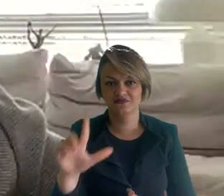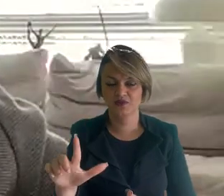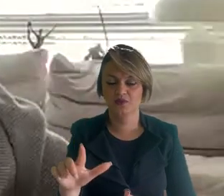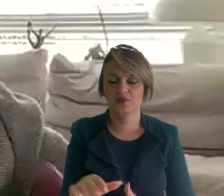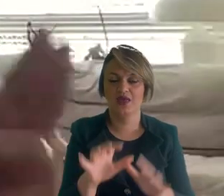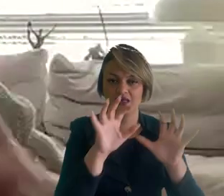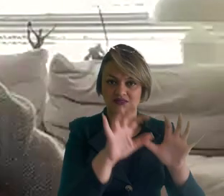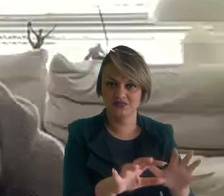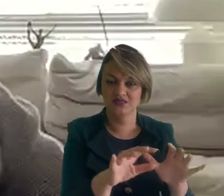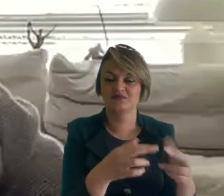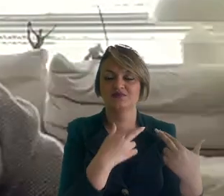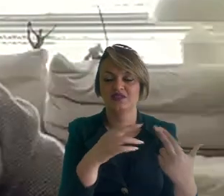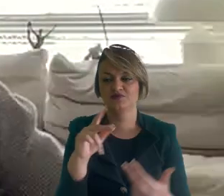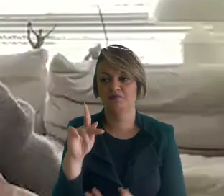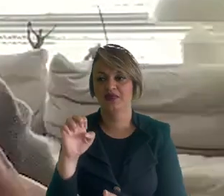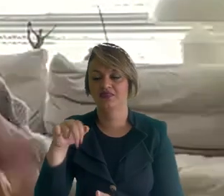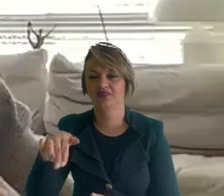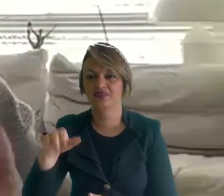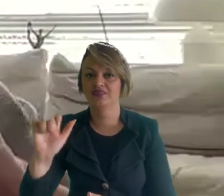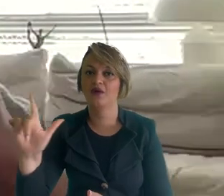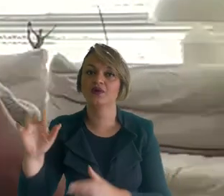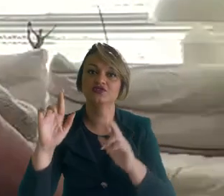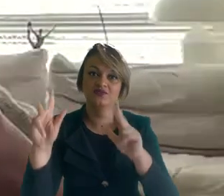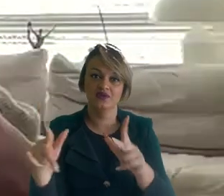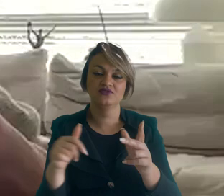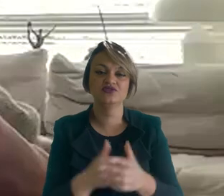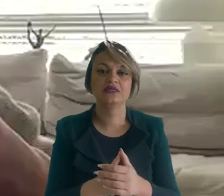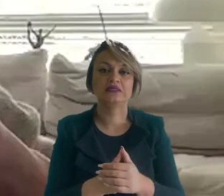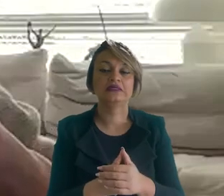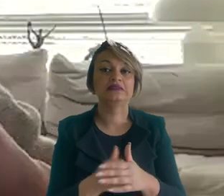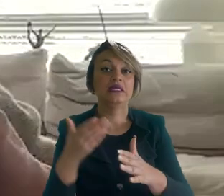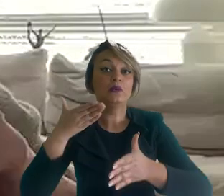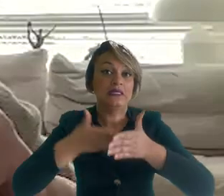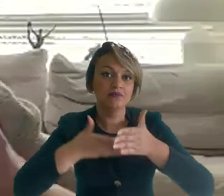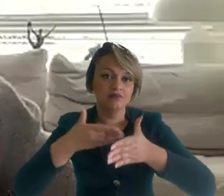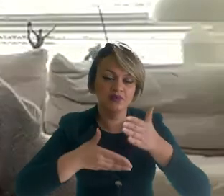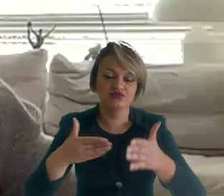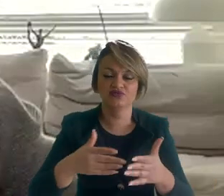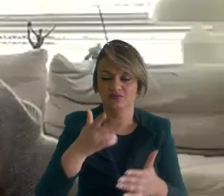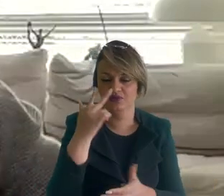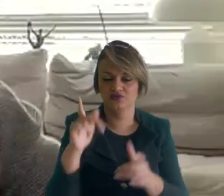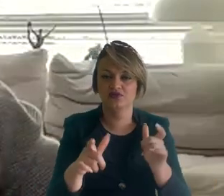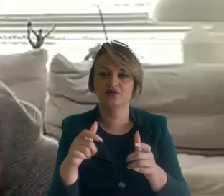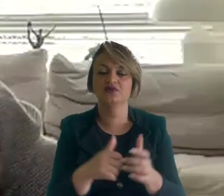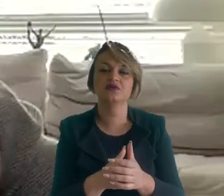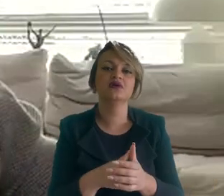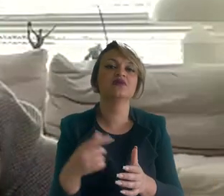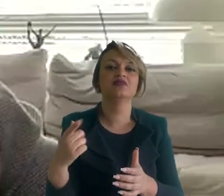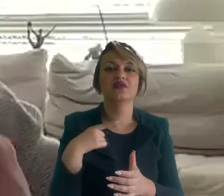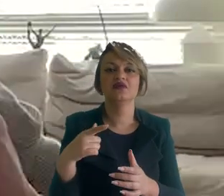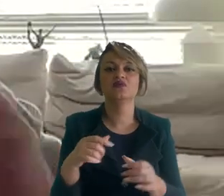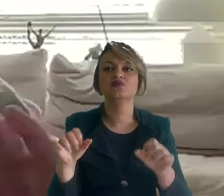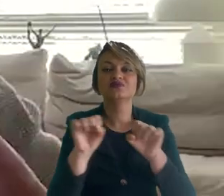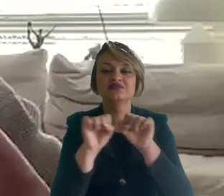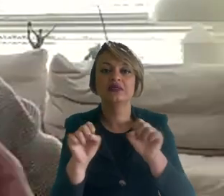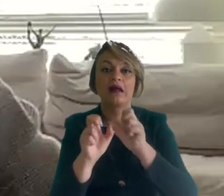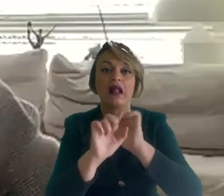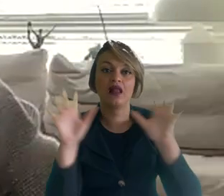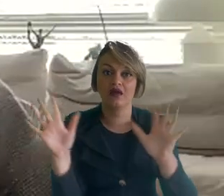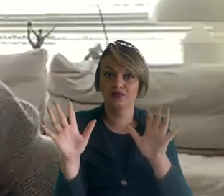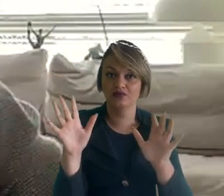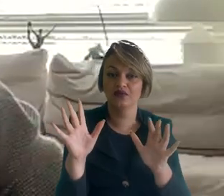penal responsabilidade civil Tem um limite no patrimônio da pessoa nós temos um sistema muito claro